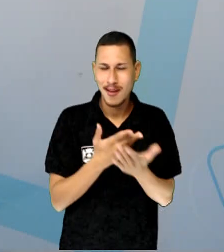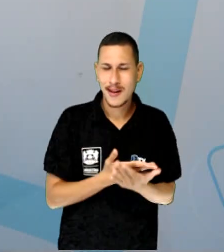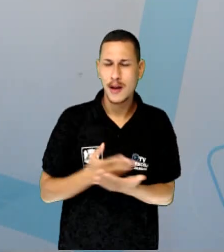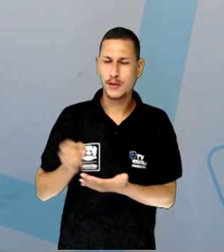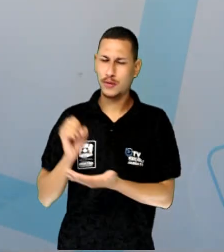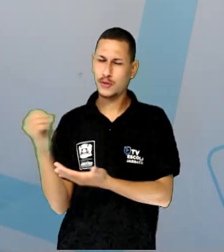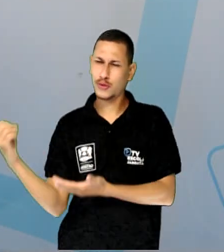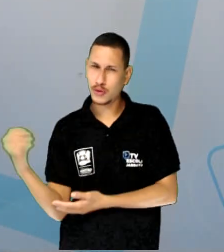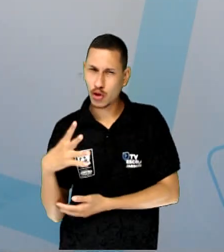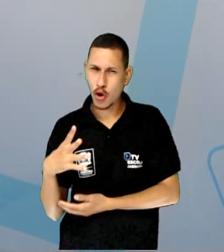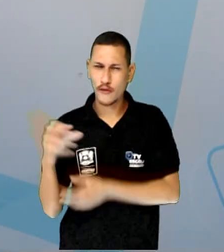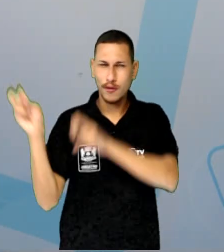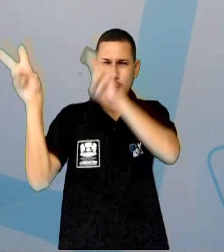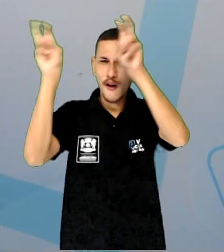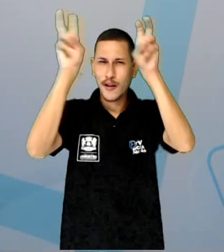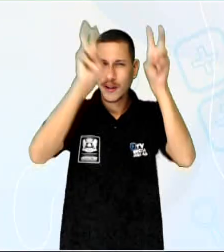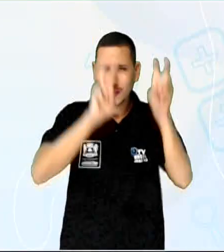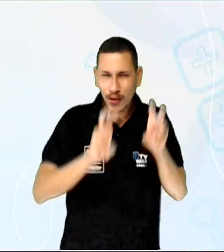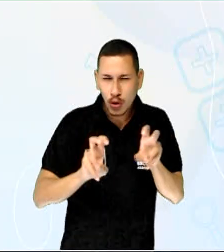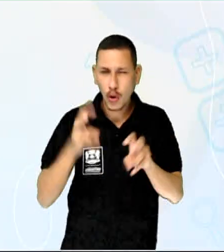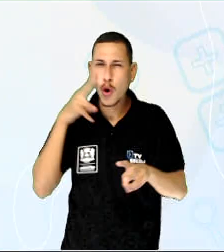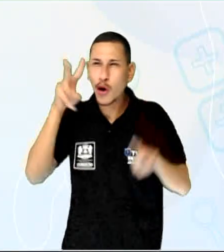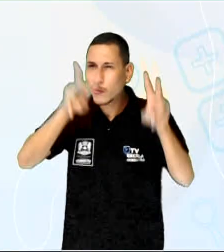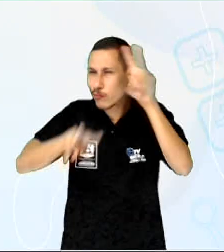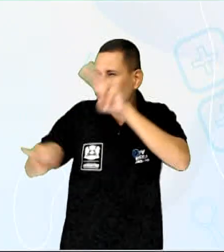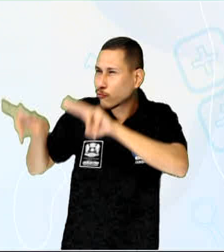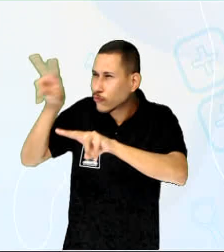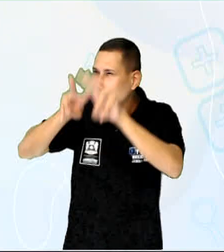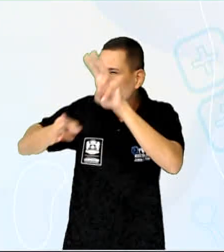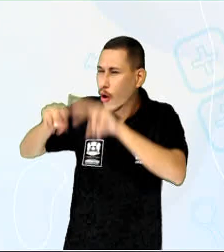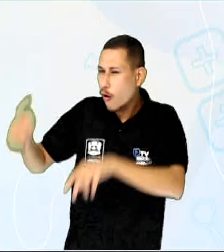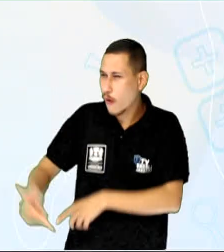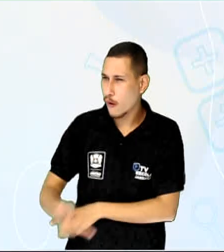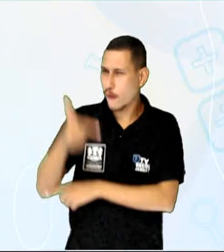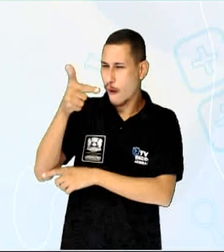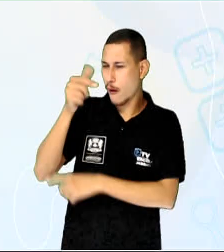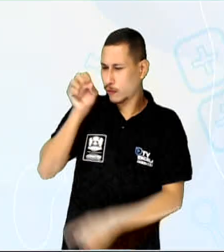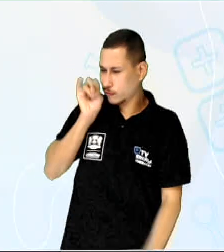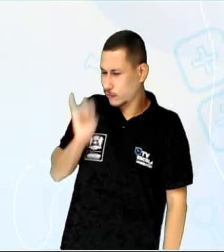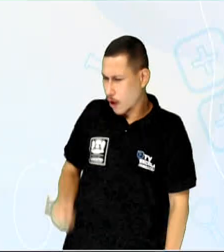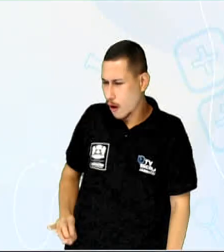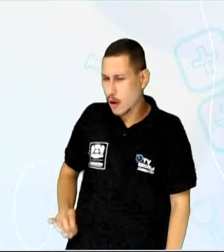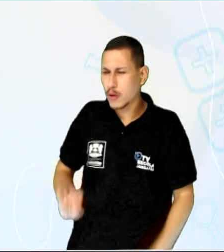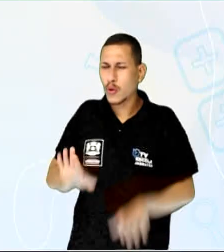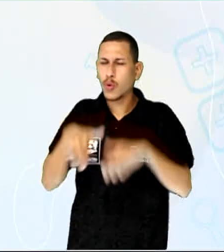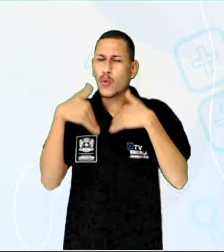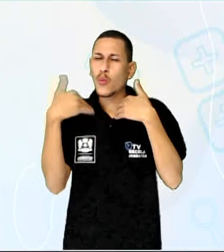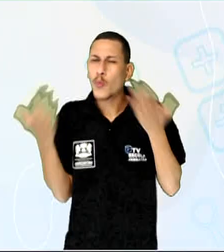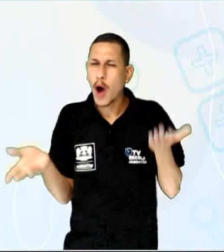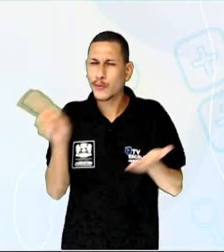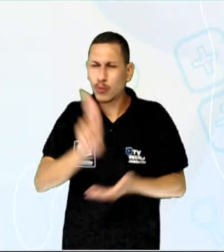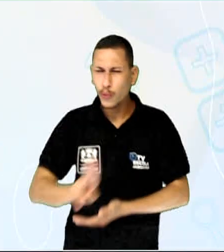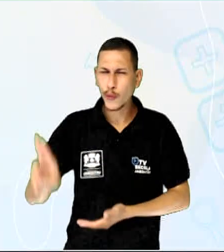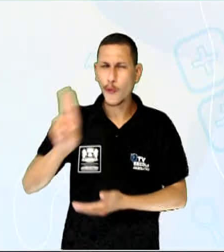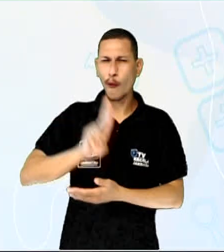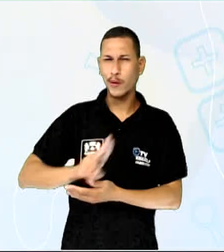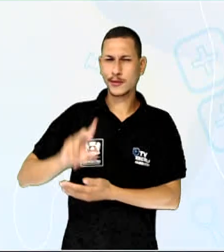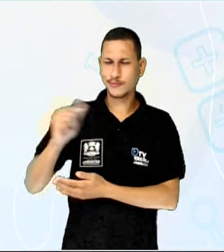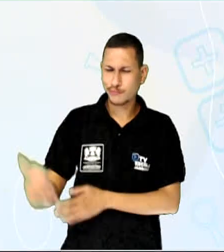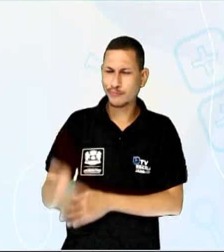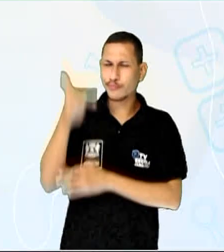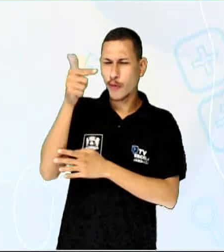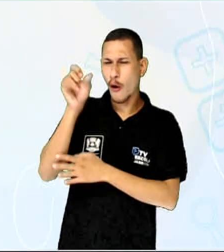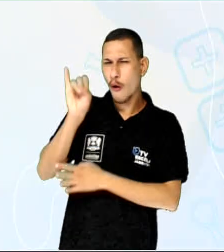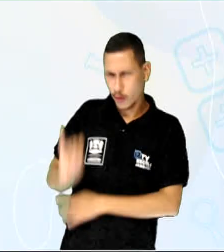nosso novo assunto. Dá uma olhada na tela. Second conditional. Quando é que a gente usa essa second